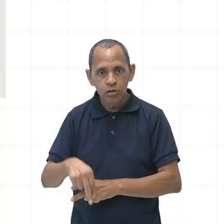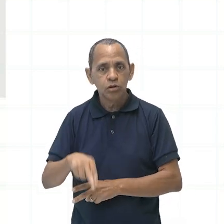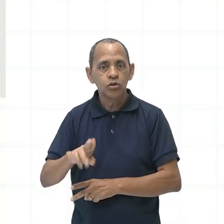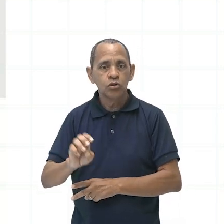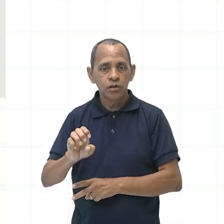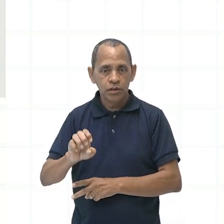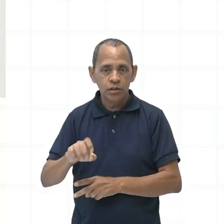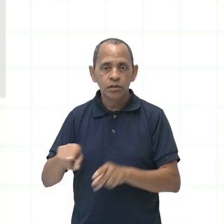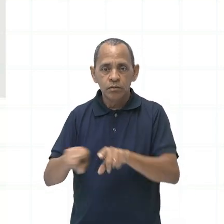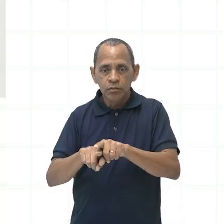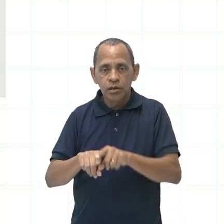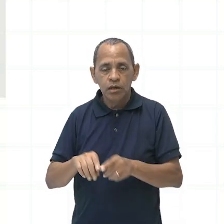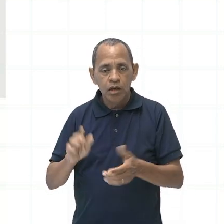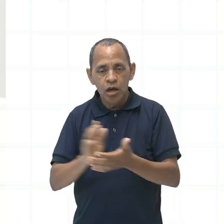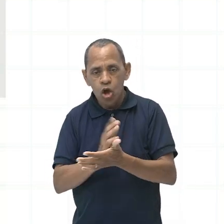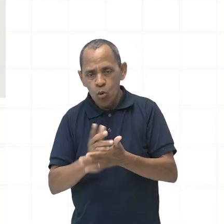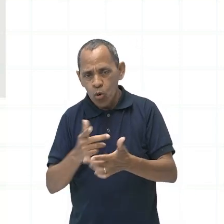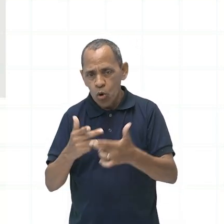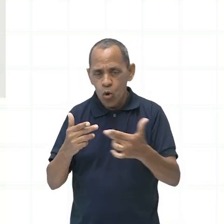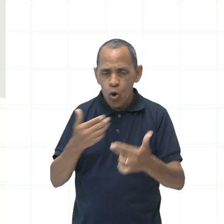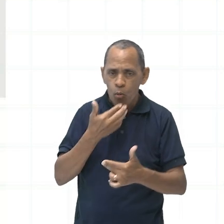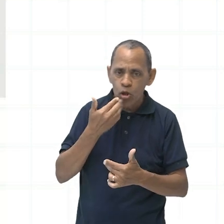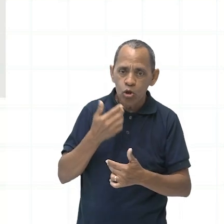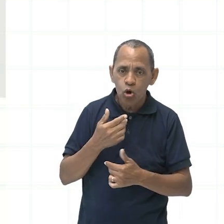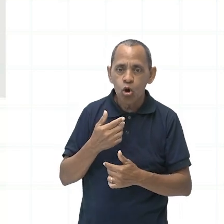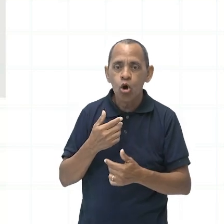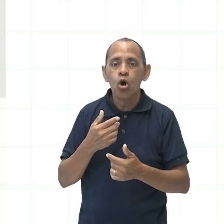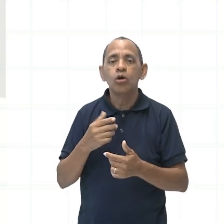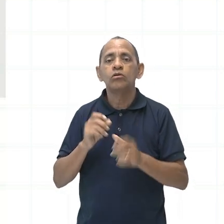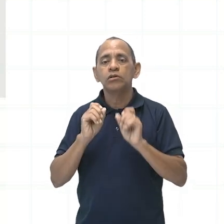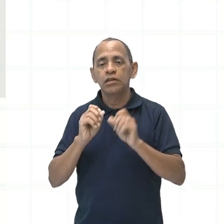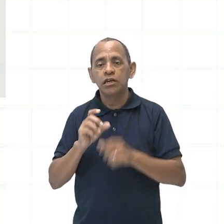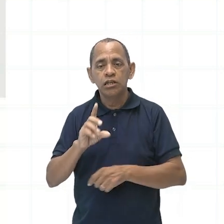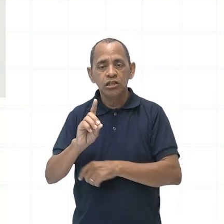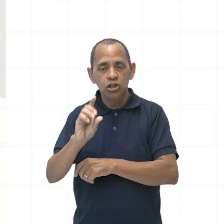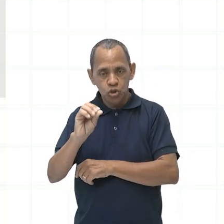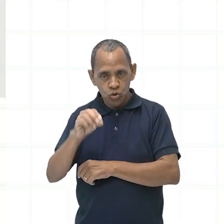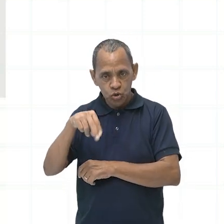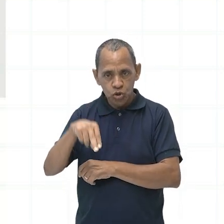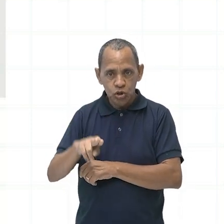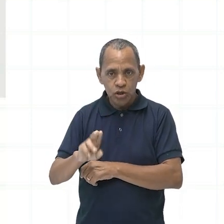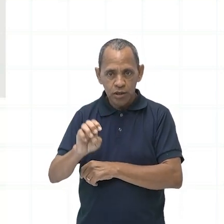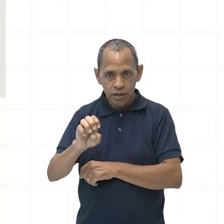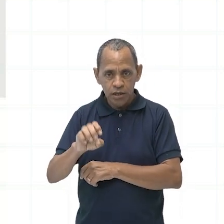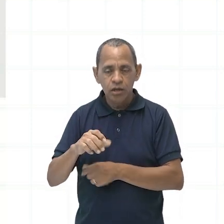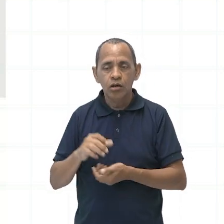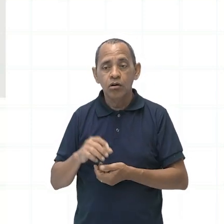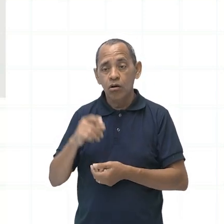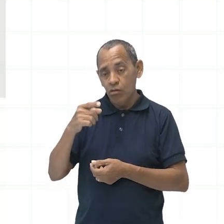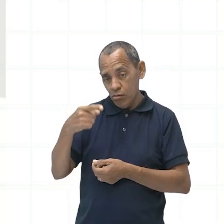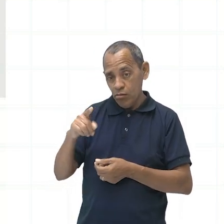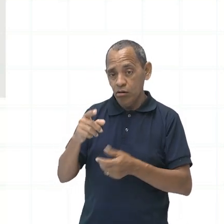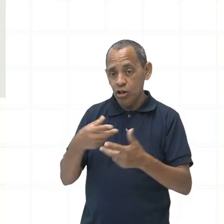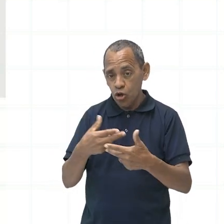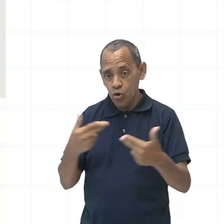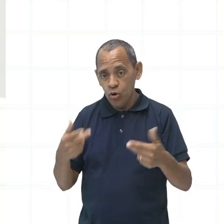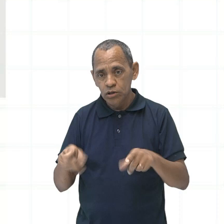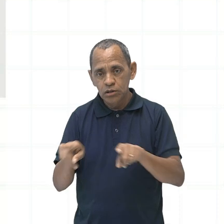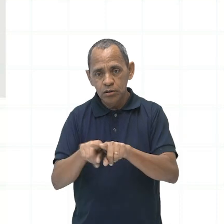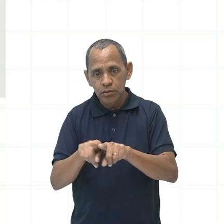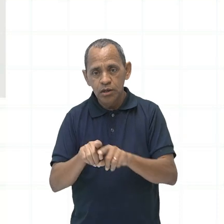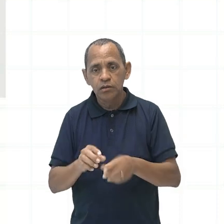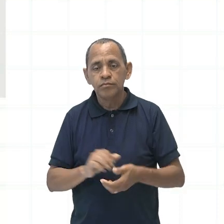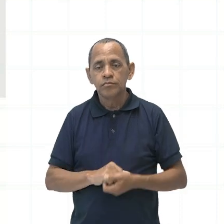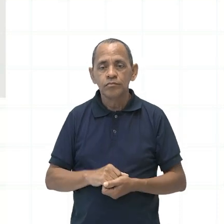que, né? Então, algo é melhor que outra coisa, né? Então, tem esse tipo de construção, né? Além